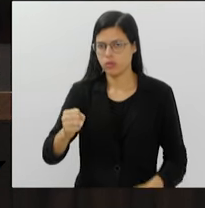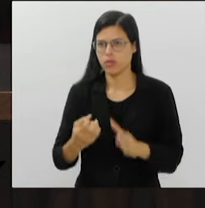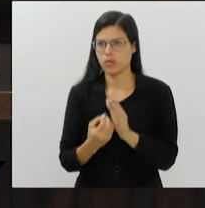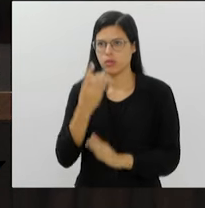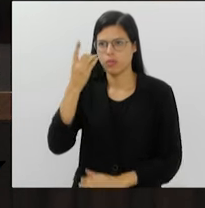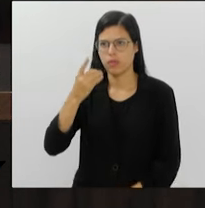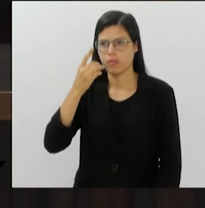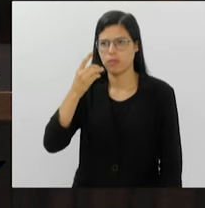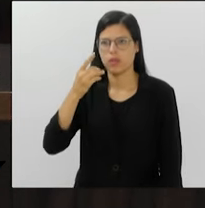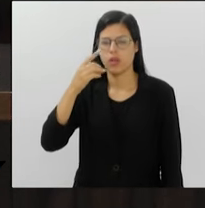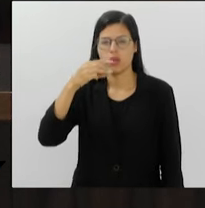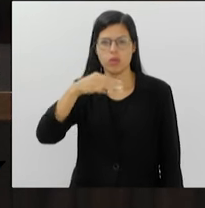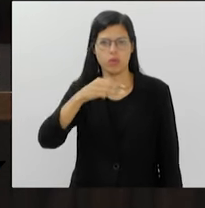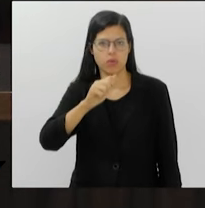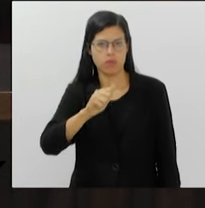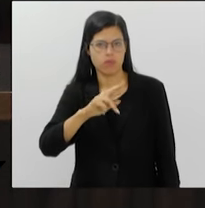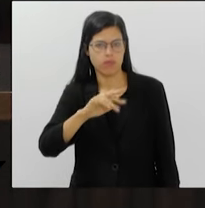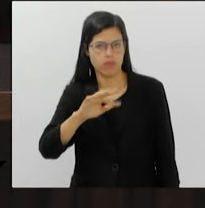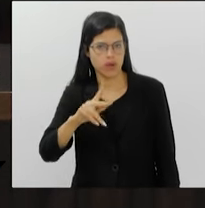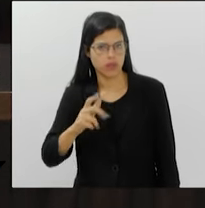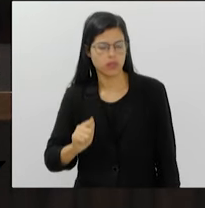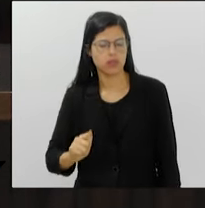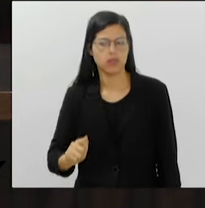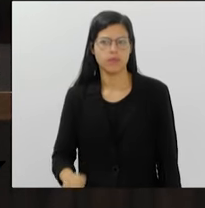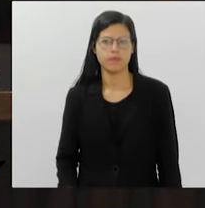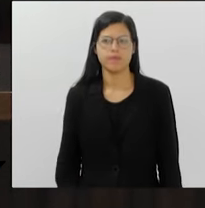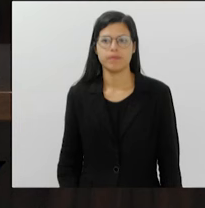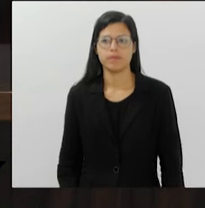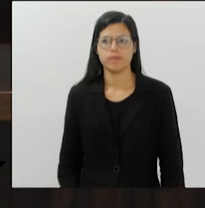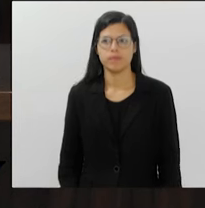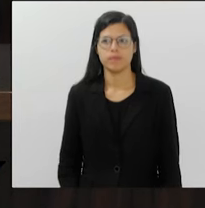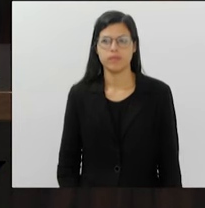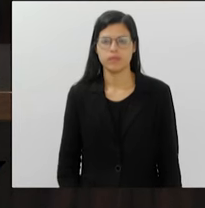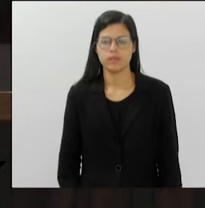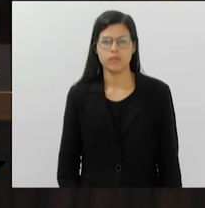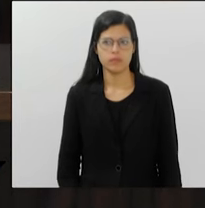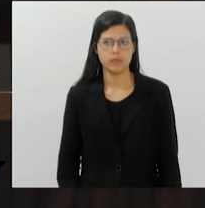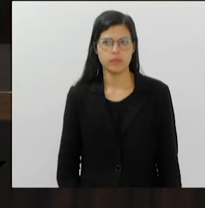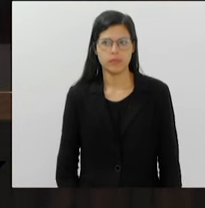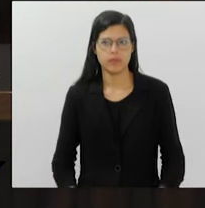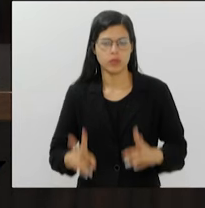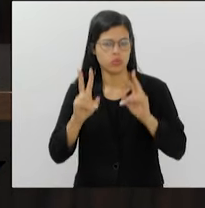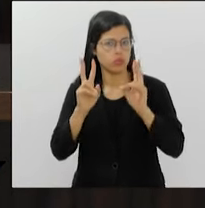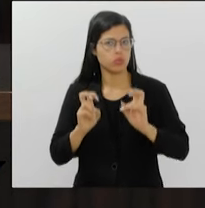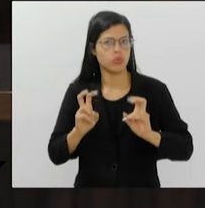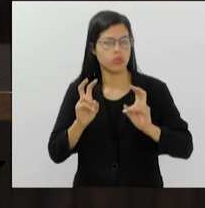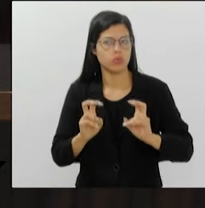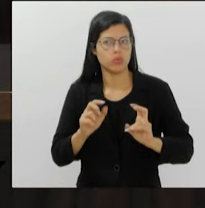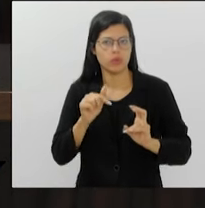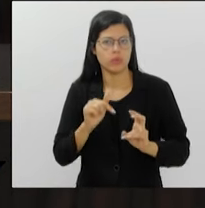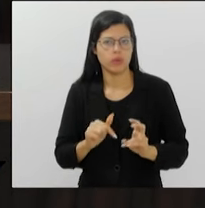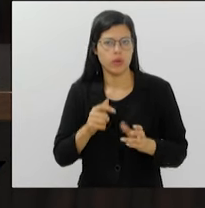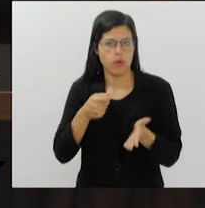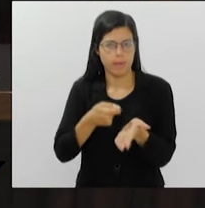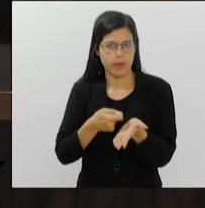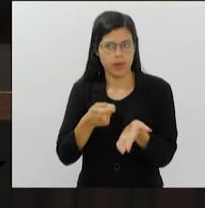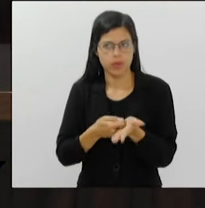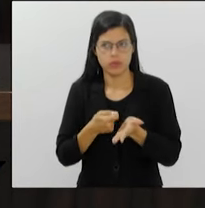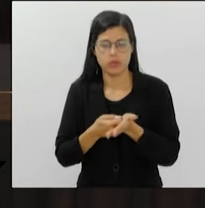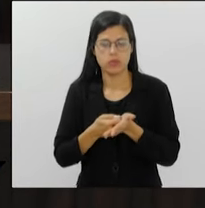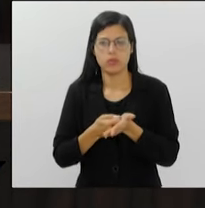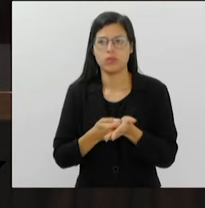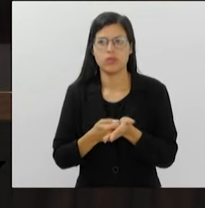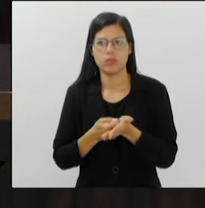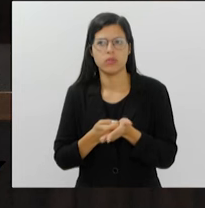Rocha, 4185 de 2018, de autoria da deputada Marta Rocha, que dispõe sobre a obrigatoriedade